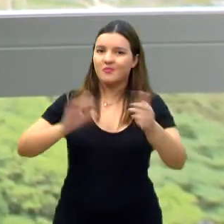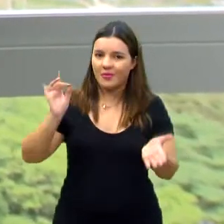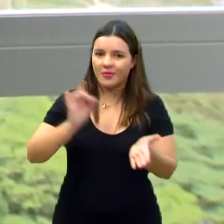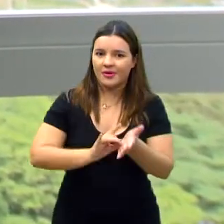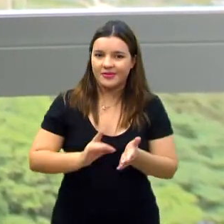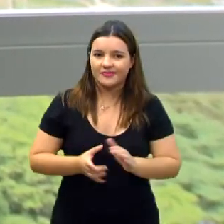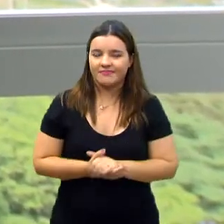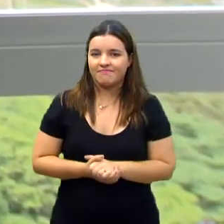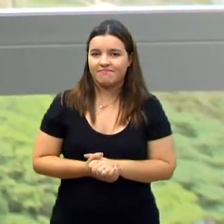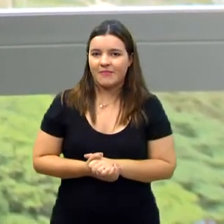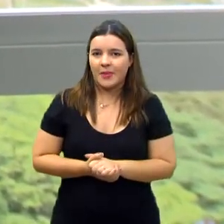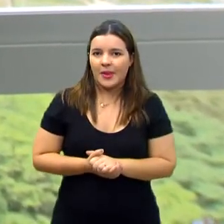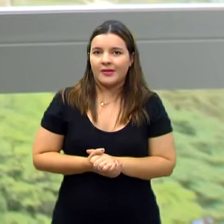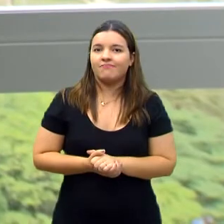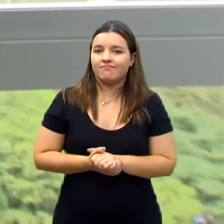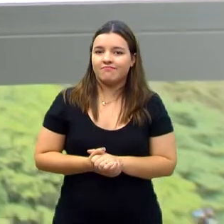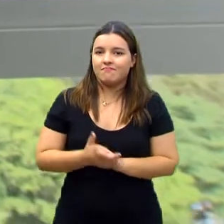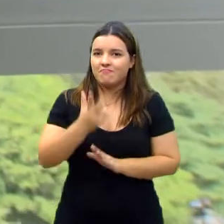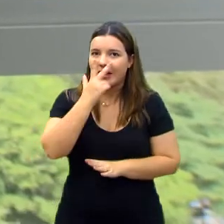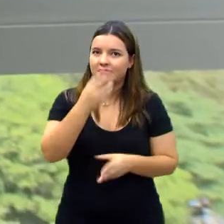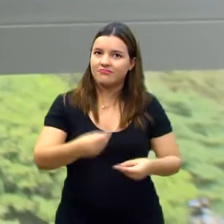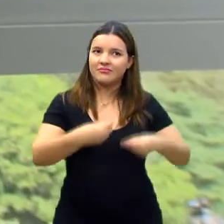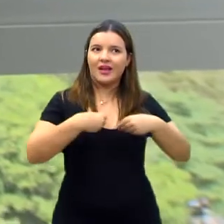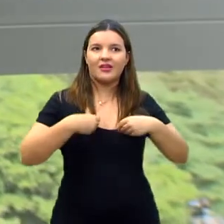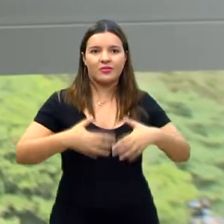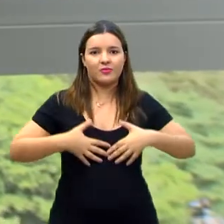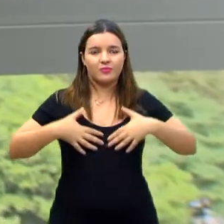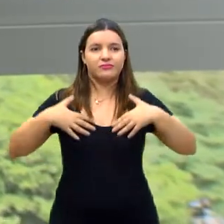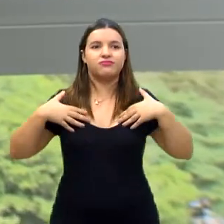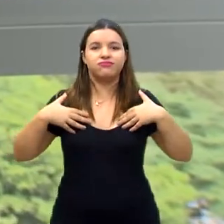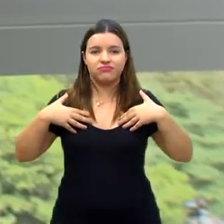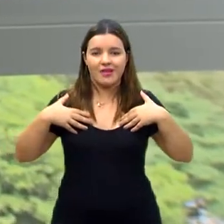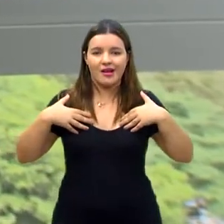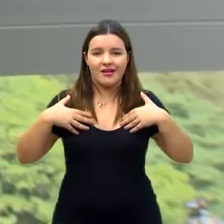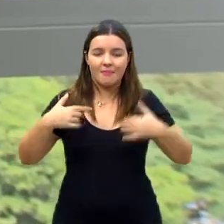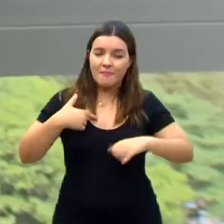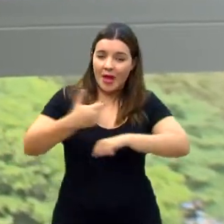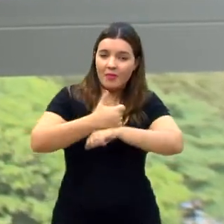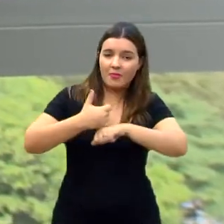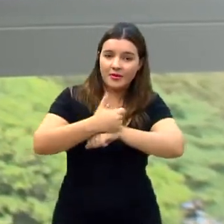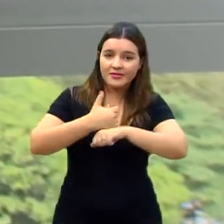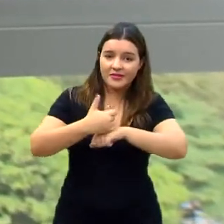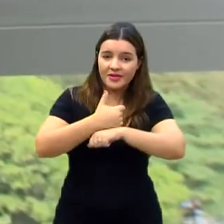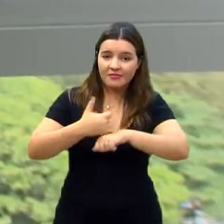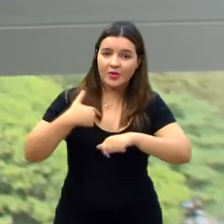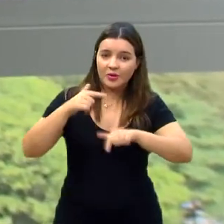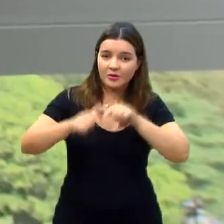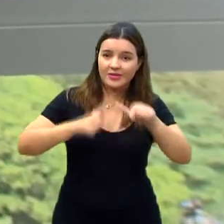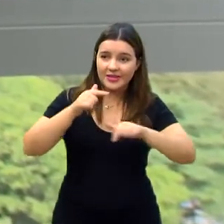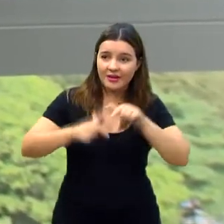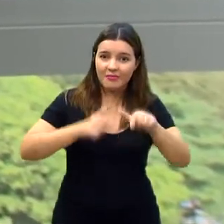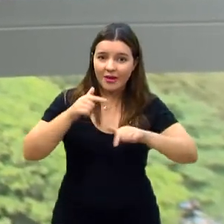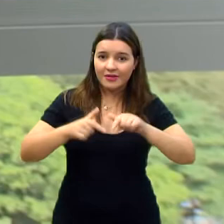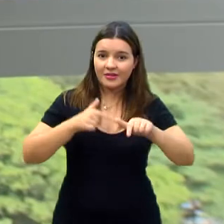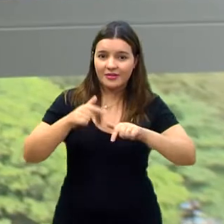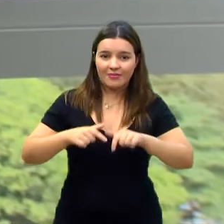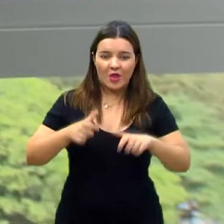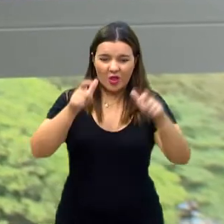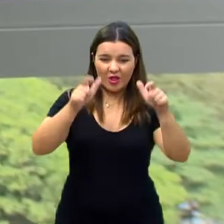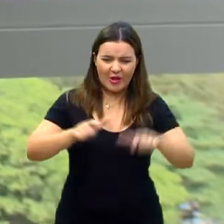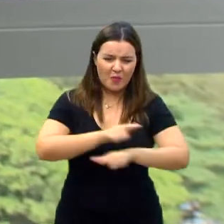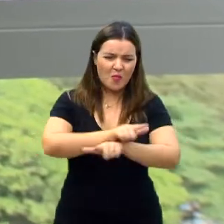da transformação eu acho que uma um um ganho né uma coisa muito gostosa da profissão design interiores é